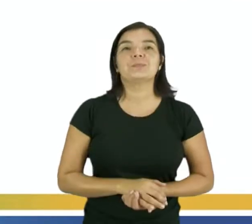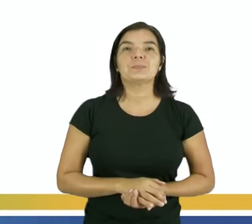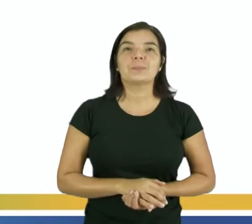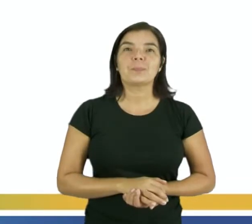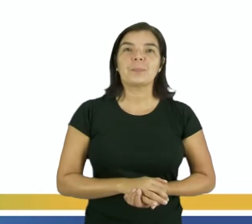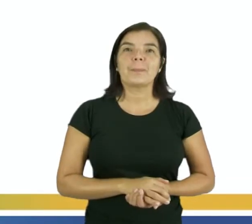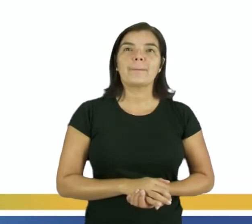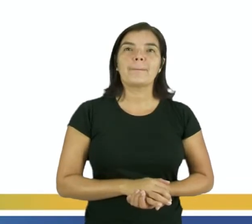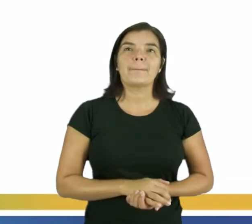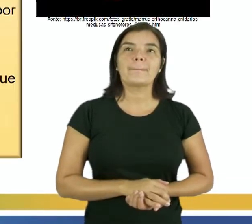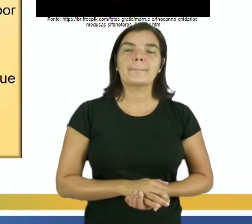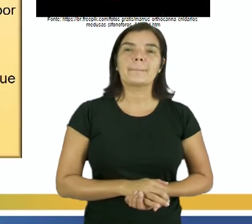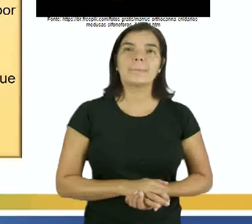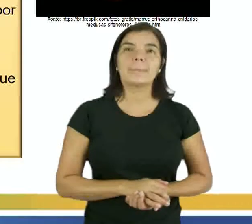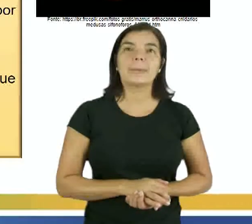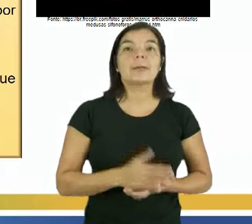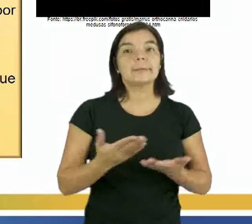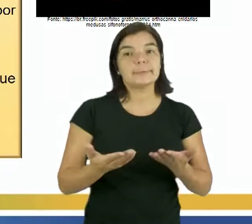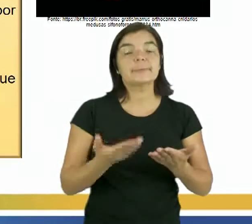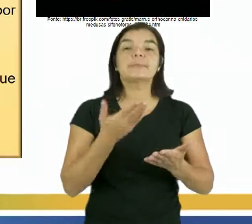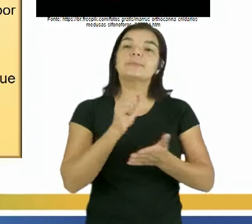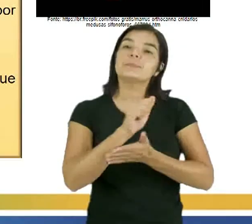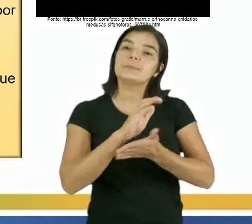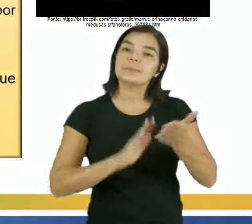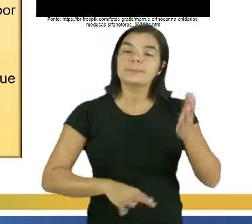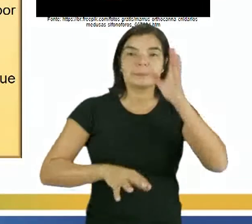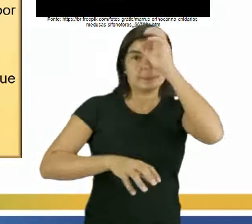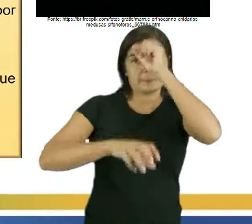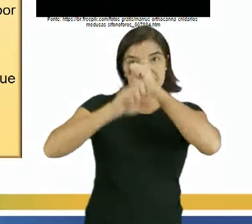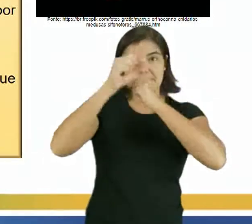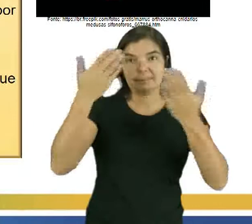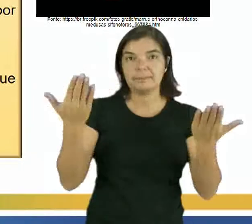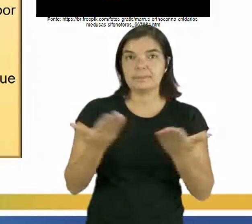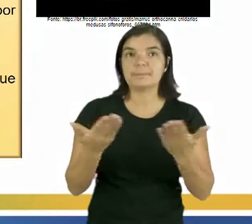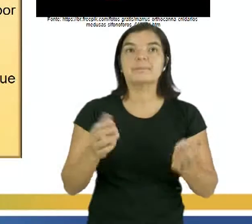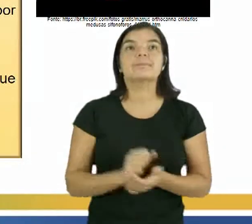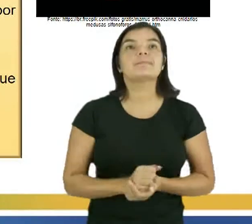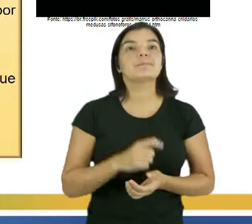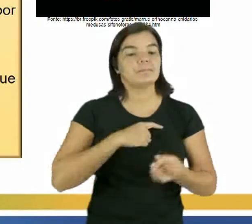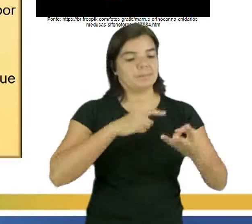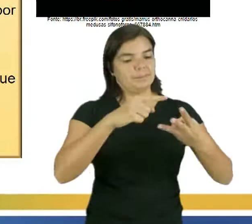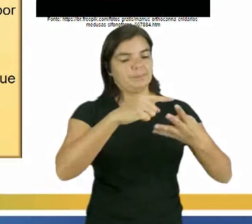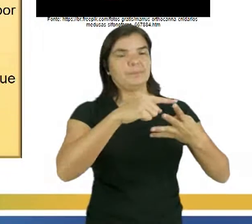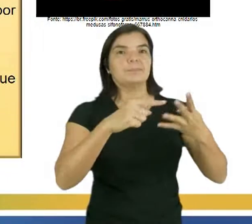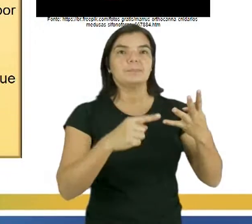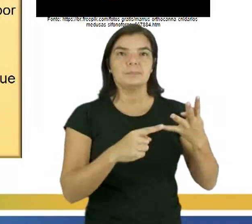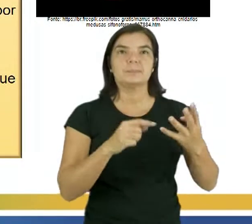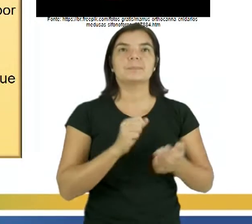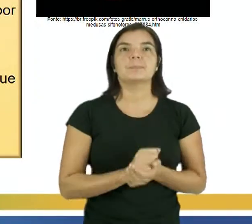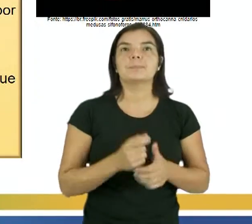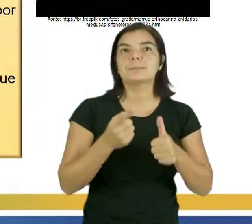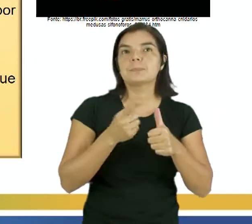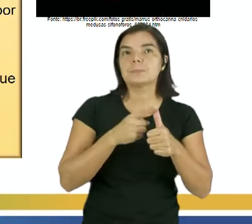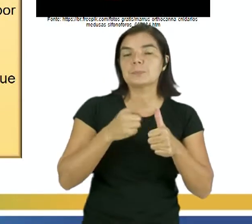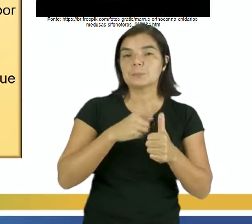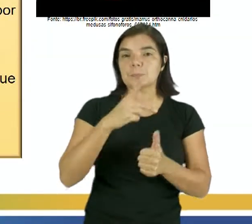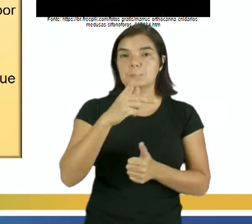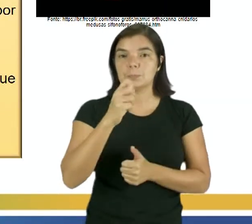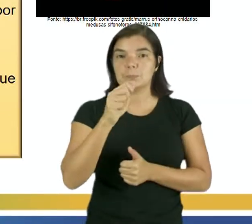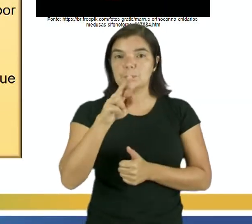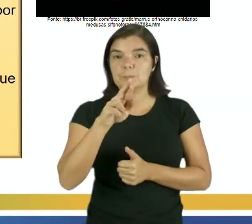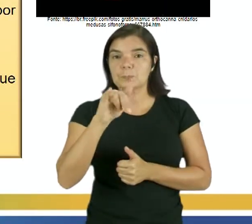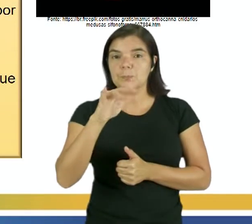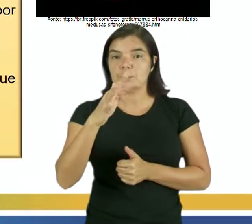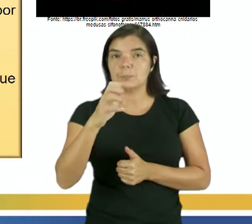tá? Então, vamos ver o que a gente aprendeu na aula de hoje. Temos aí 4 questões. Primeira questão nos diz o